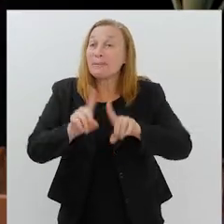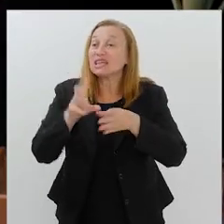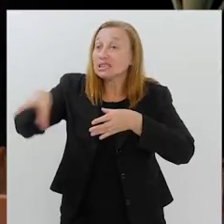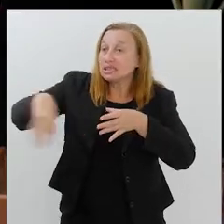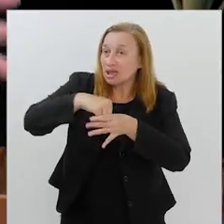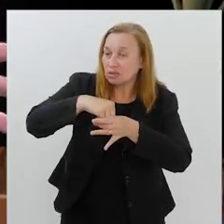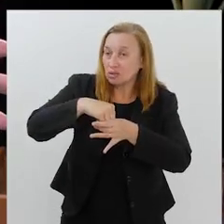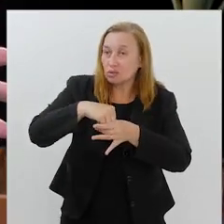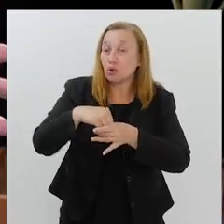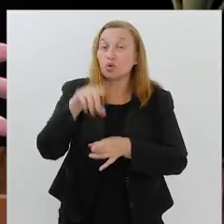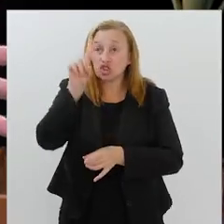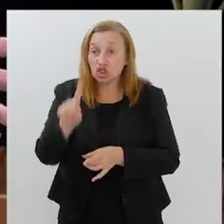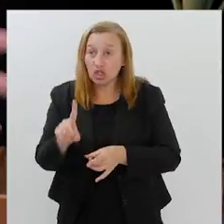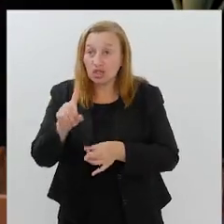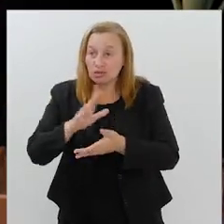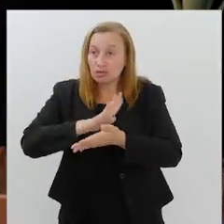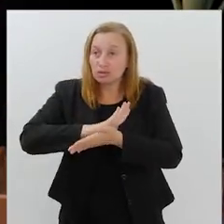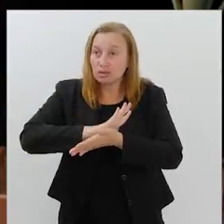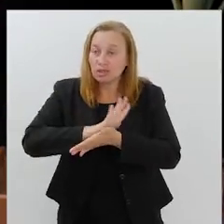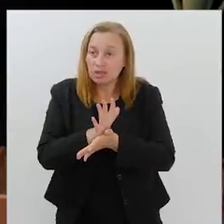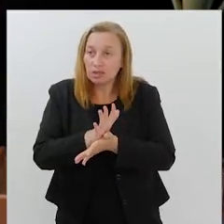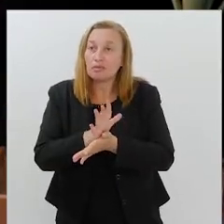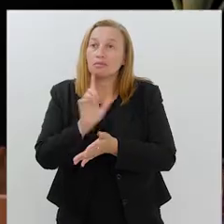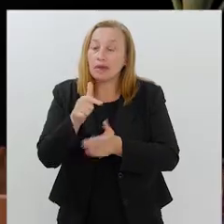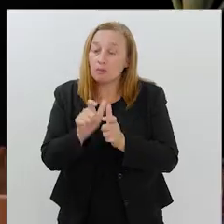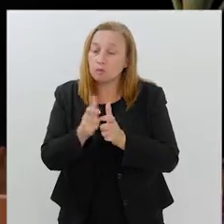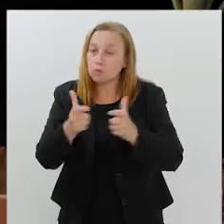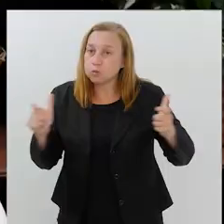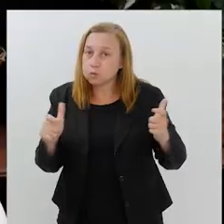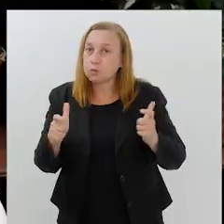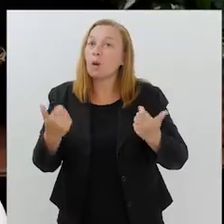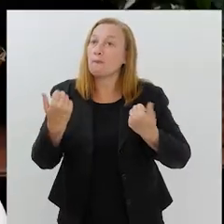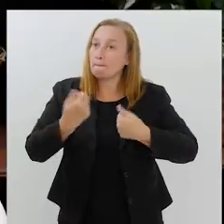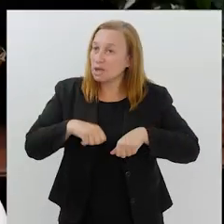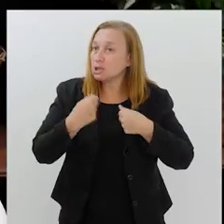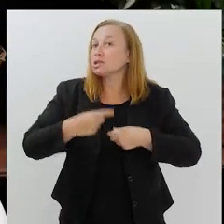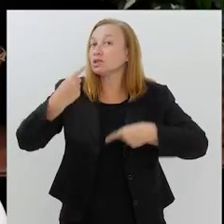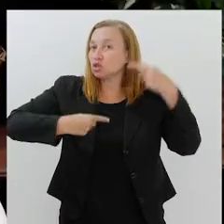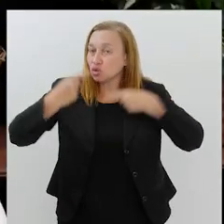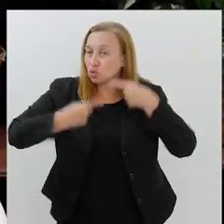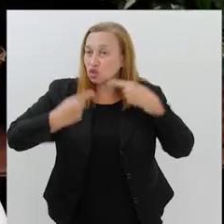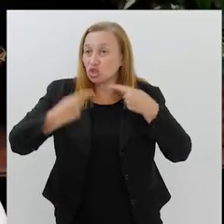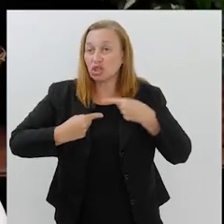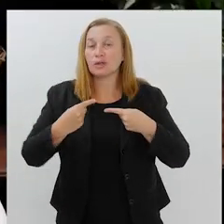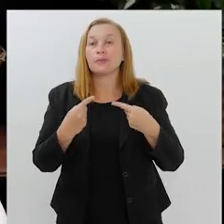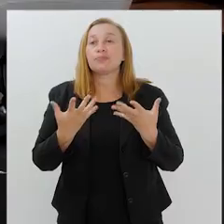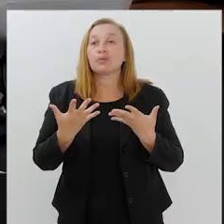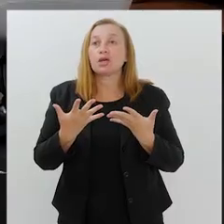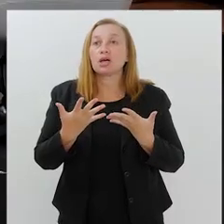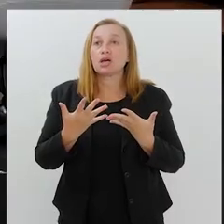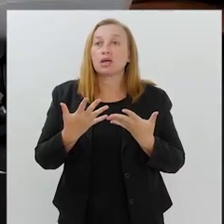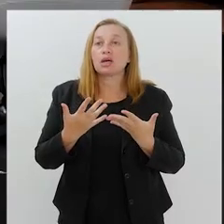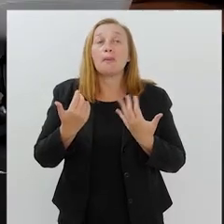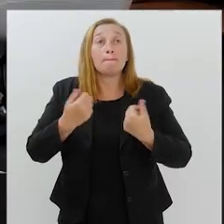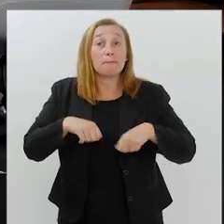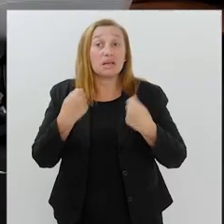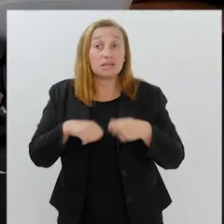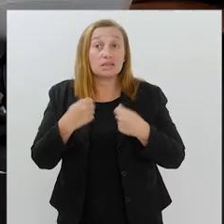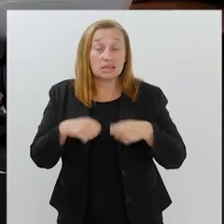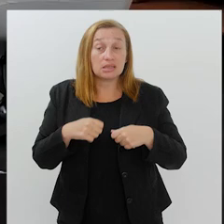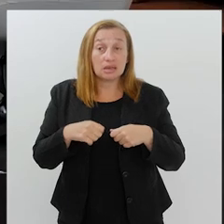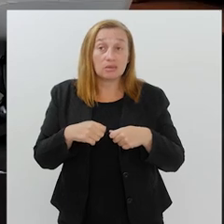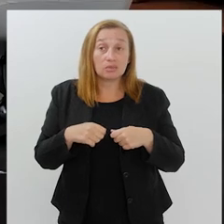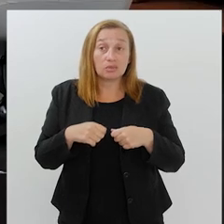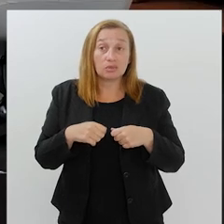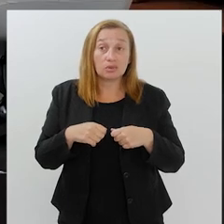dentro dessa Seara do direito antidiscriminatório que tá crescendo né Eu acho que a gente precisa discutir inclusive muito eu nós temos que